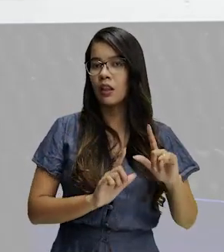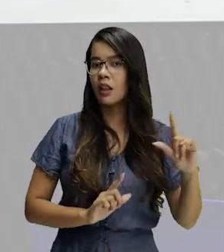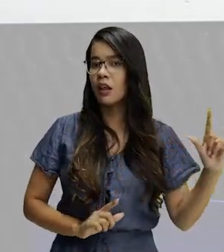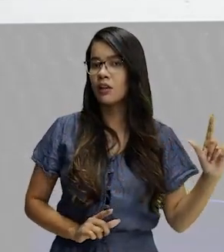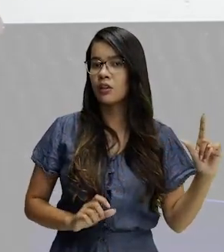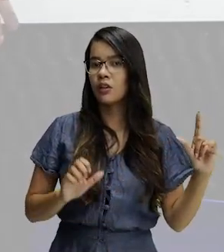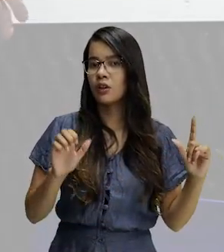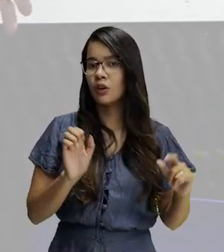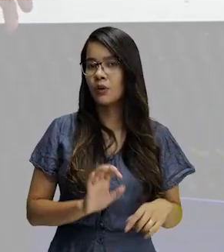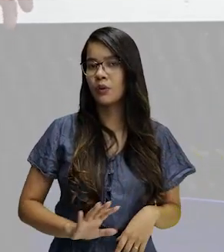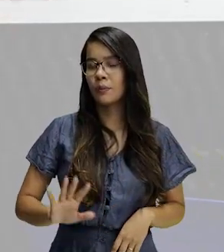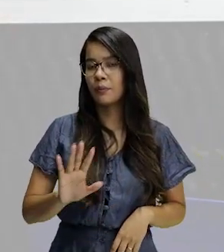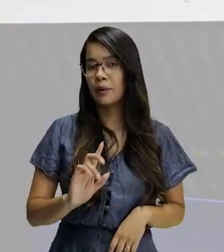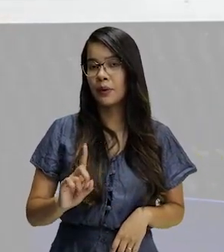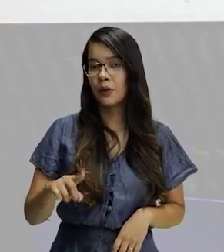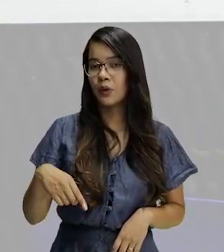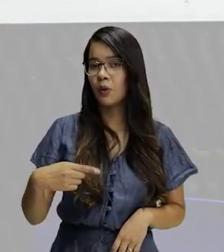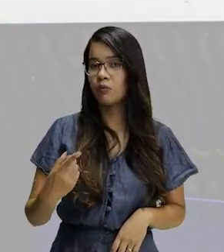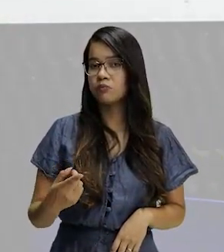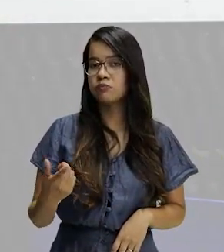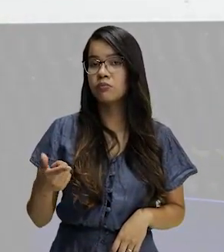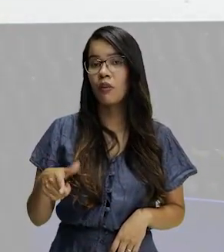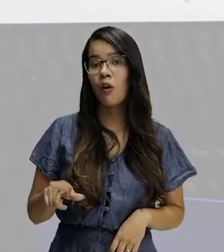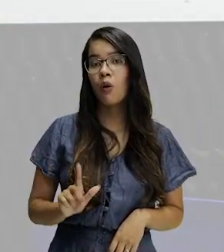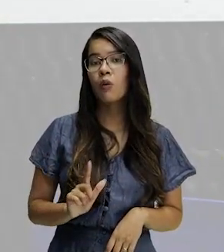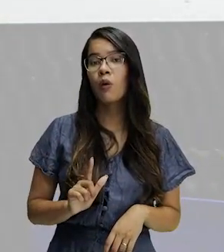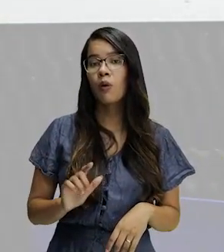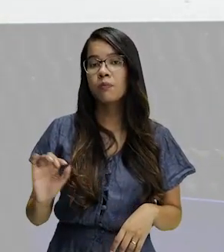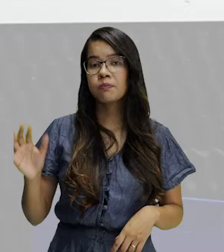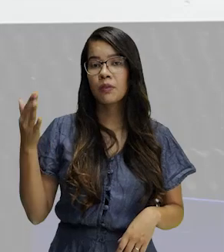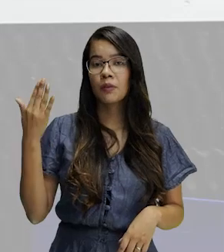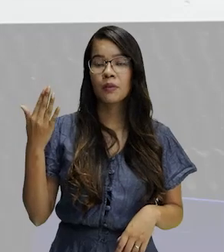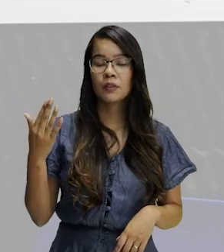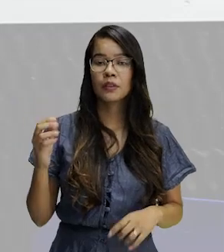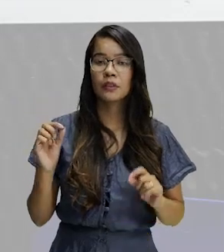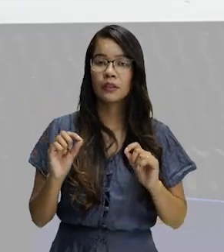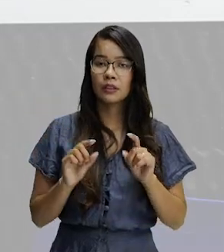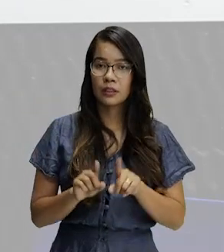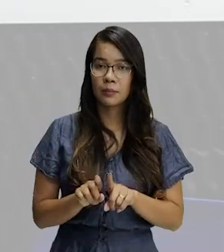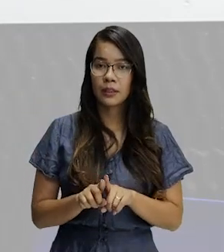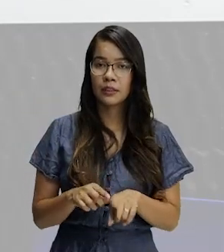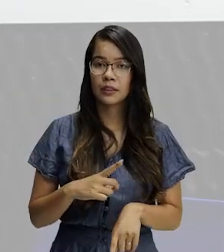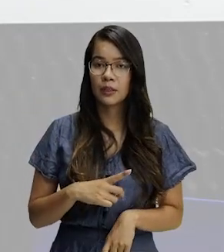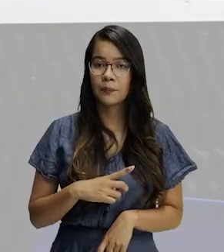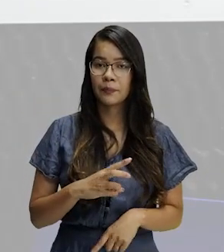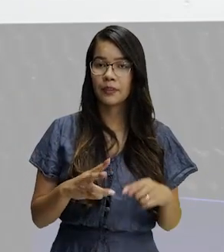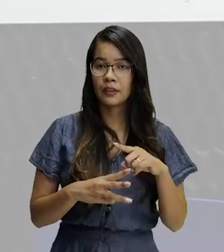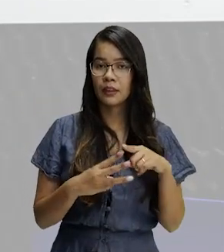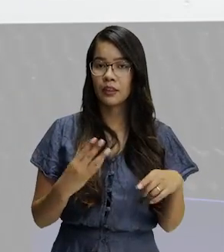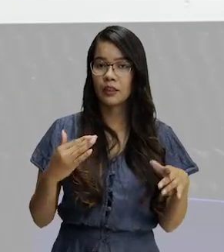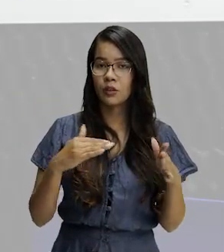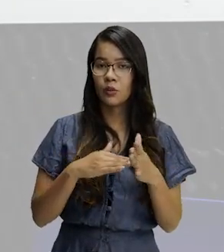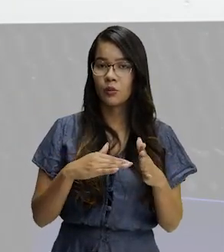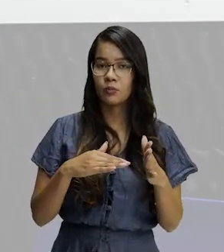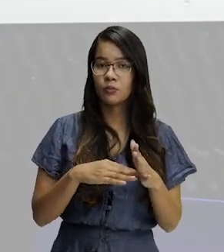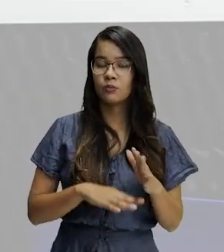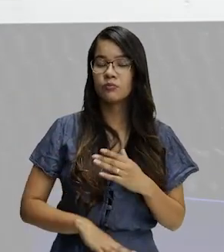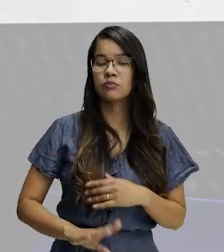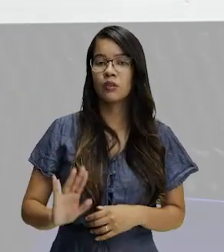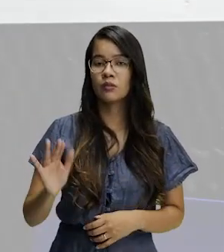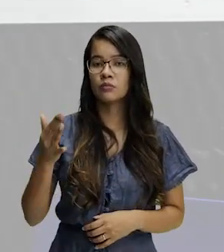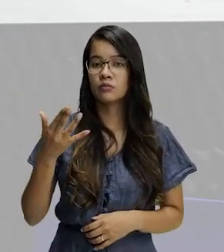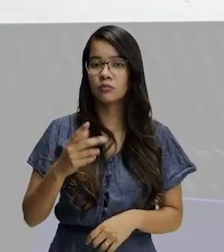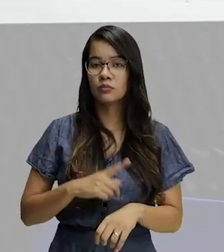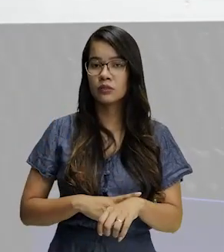grande acontecimento que nós teremos nesse terceiro e último momento da guerra é em 44, o